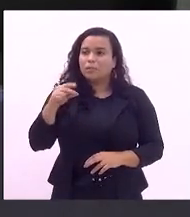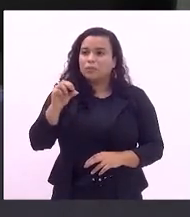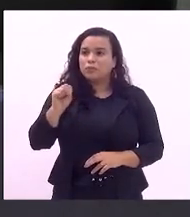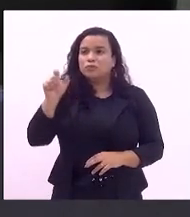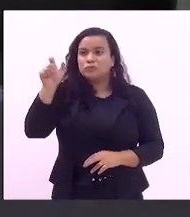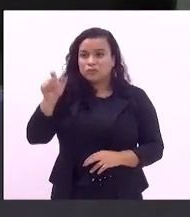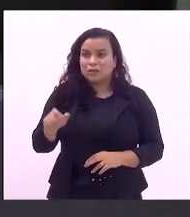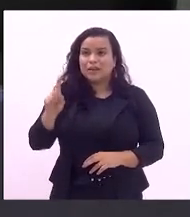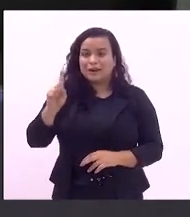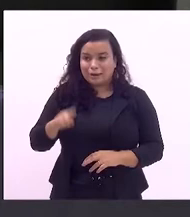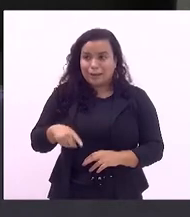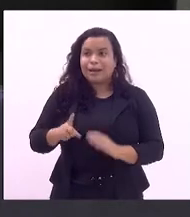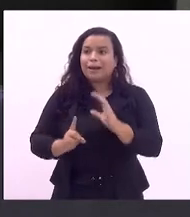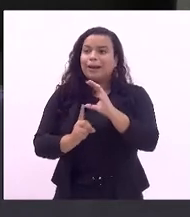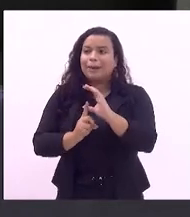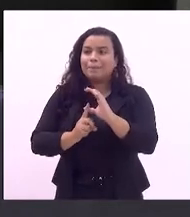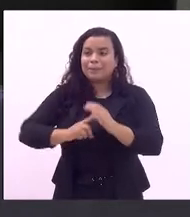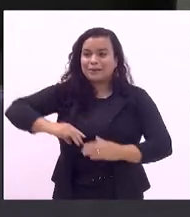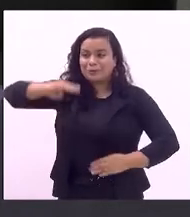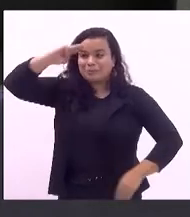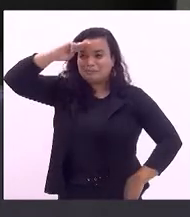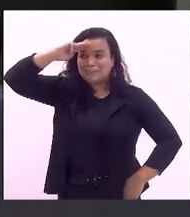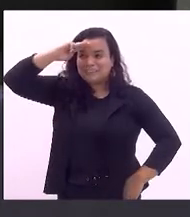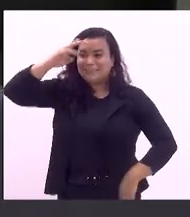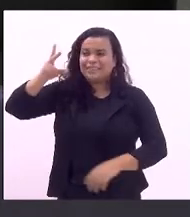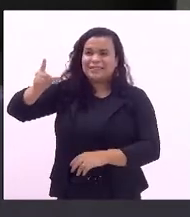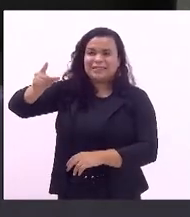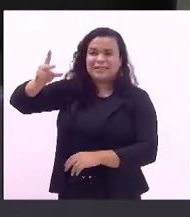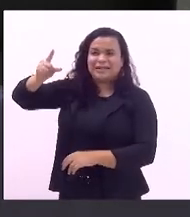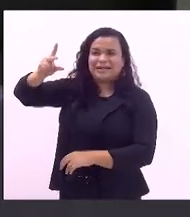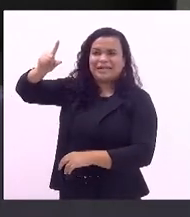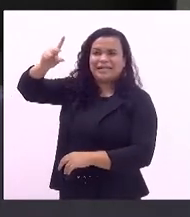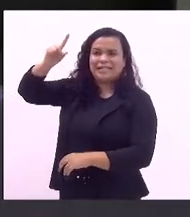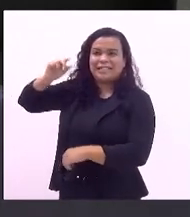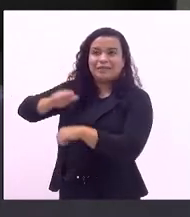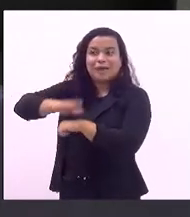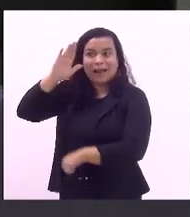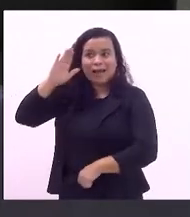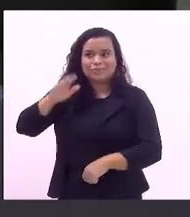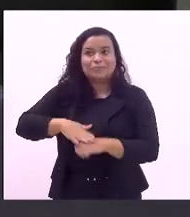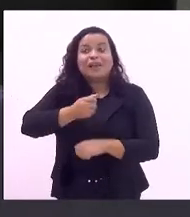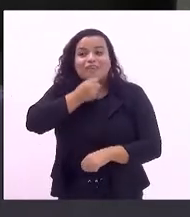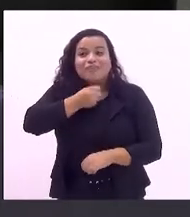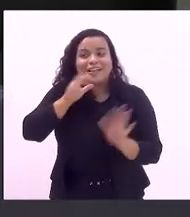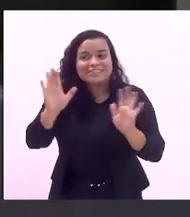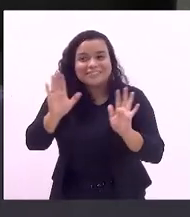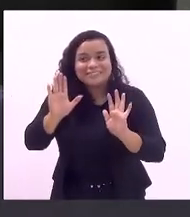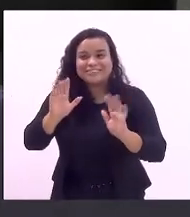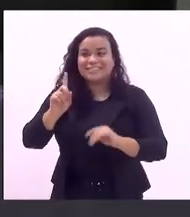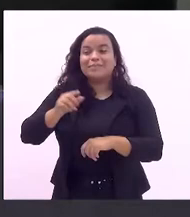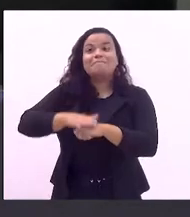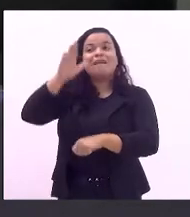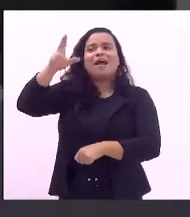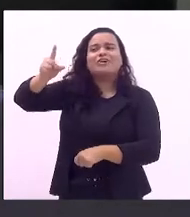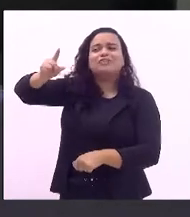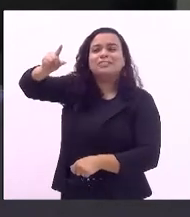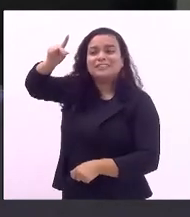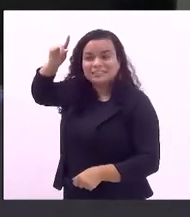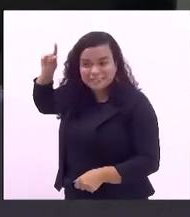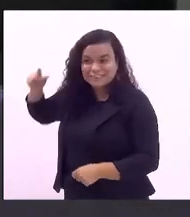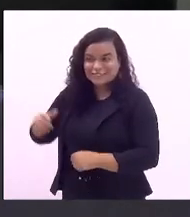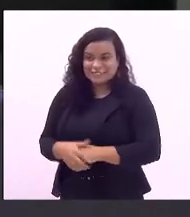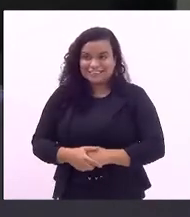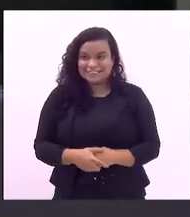o Capelão militar mais antigo isso não quer dizer que eu mais velho é o mais antigo